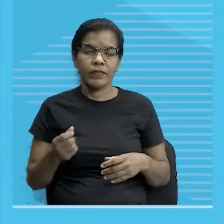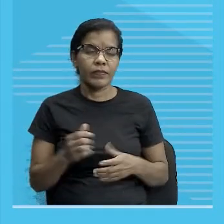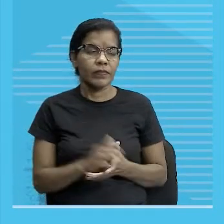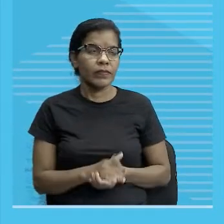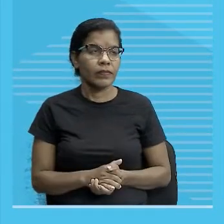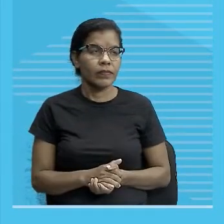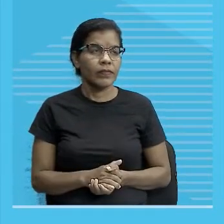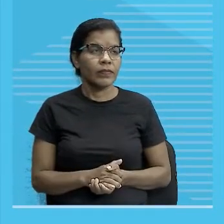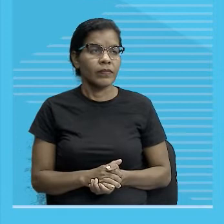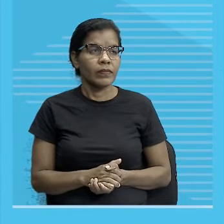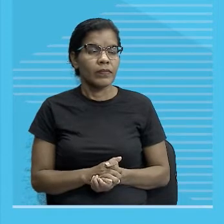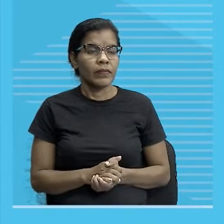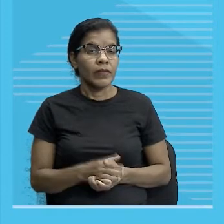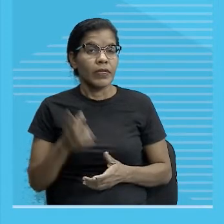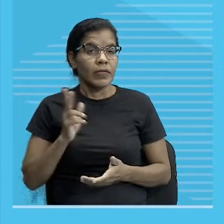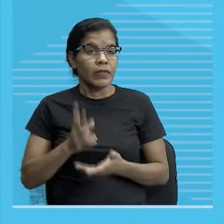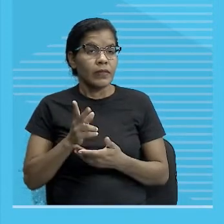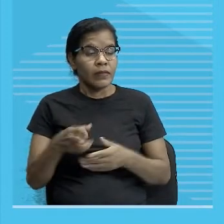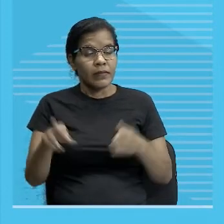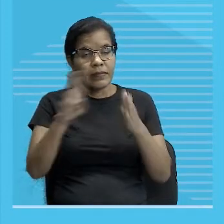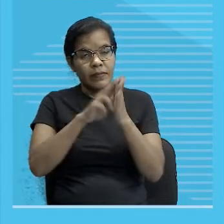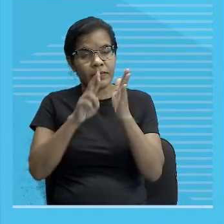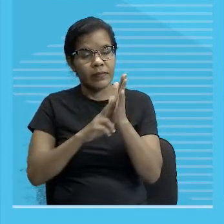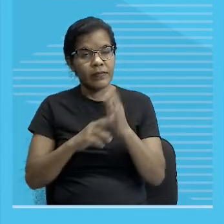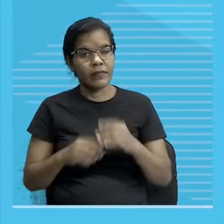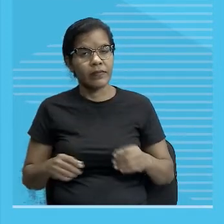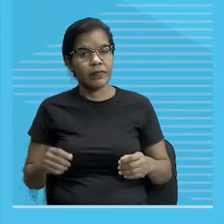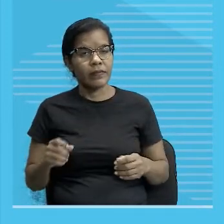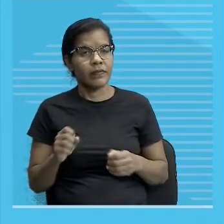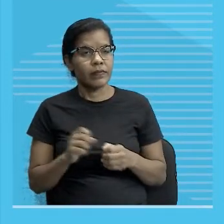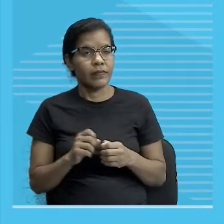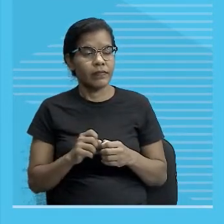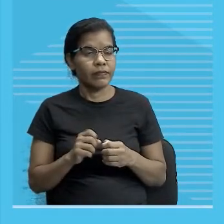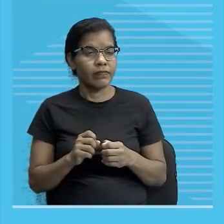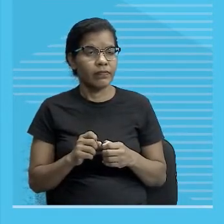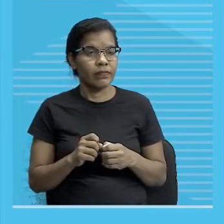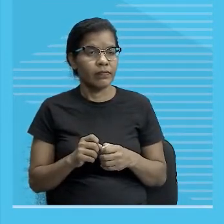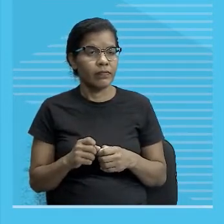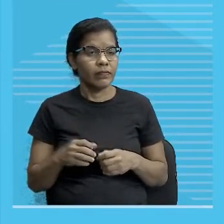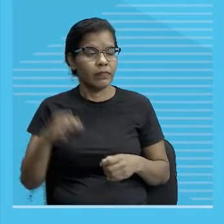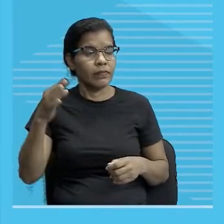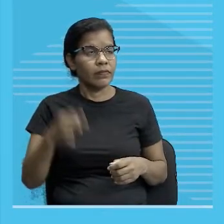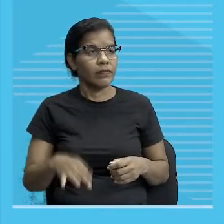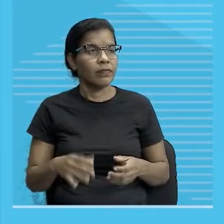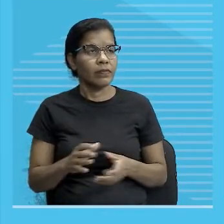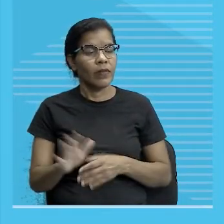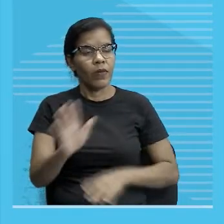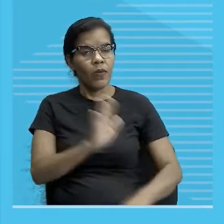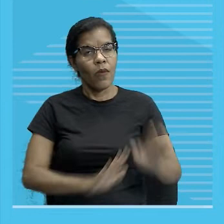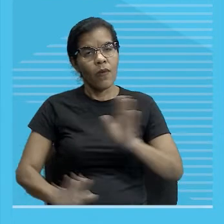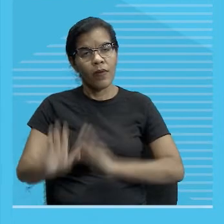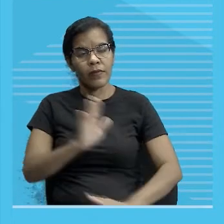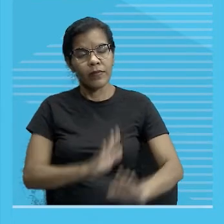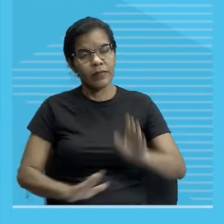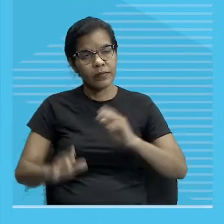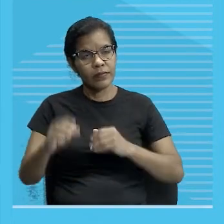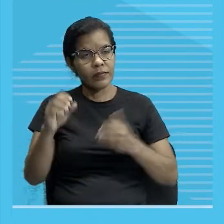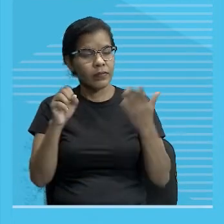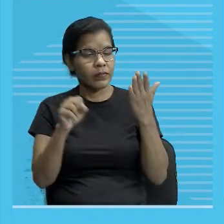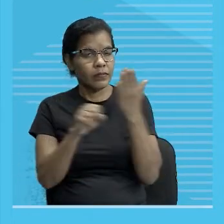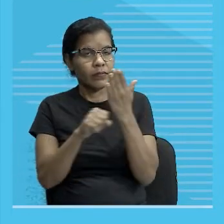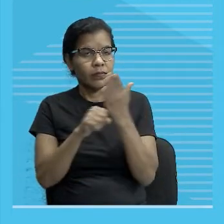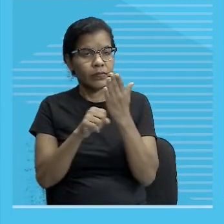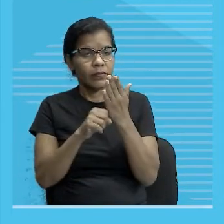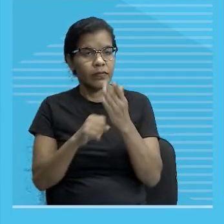Portanto, nem sempre essa regrinha prática vai funcionar. Então, veja, ó, cuidado. Estando o substantivo em